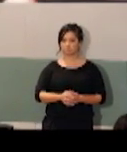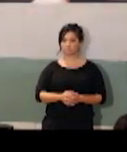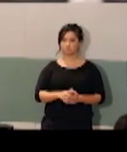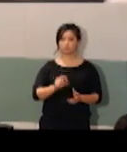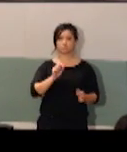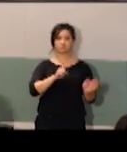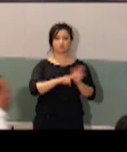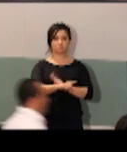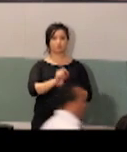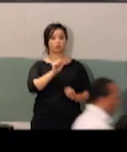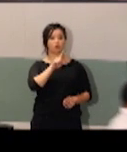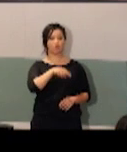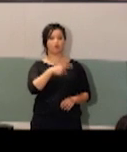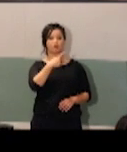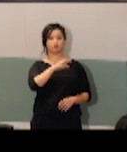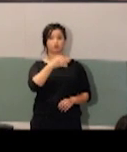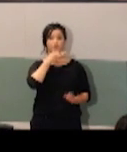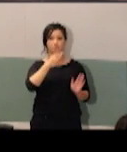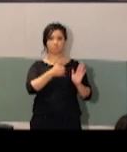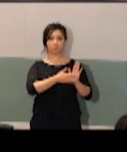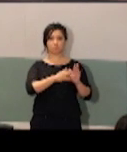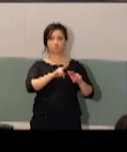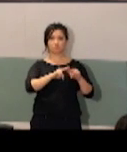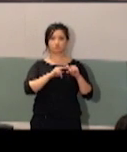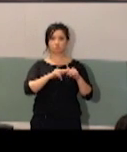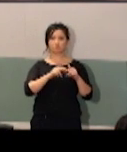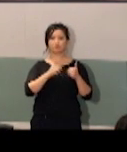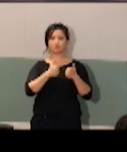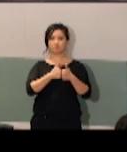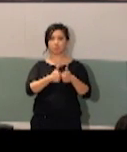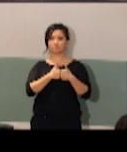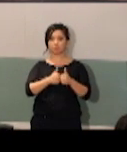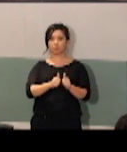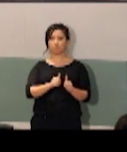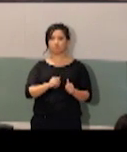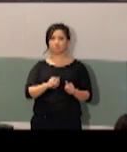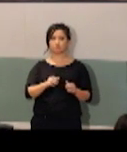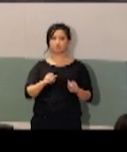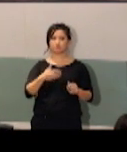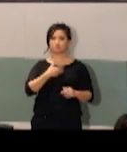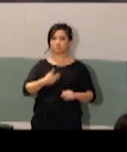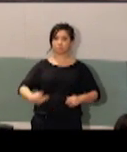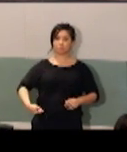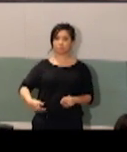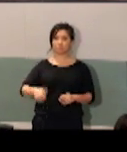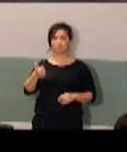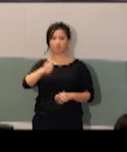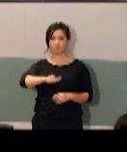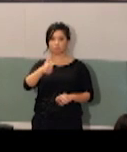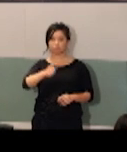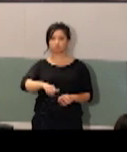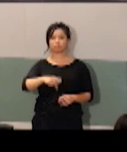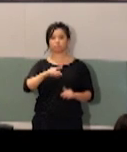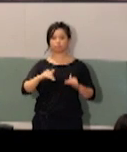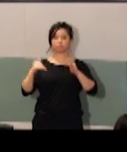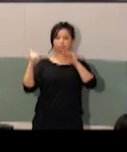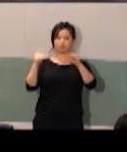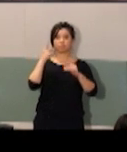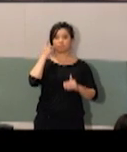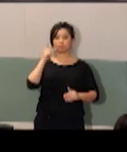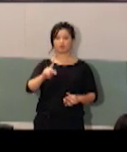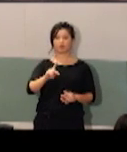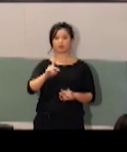Qual a proposta do candidato com relação ao transporte público de qualidade aos cidadãos e turistas no quesito